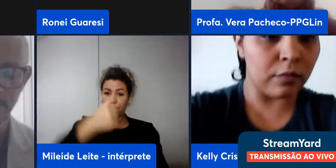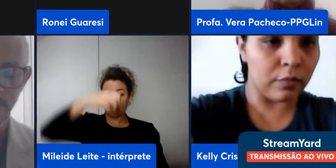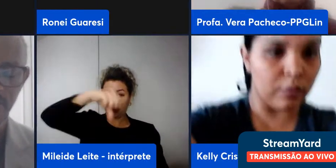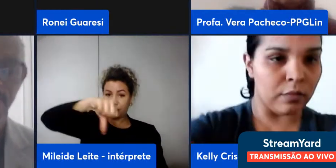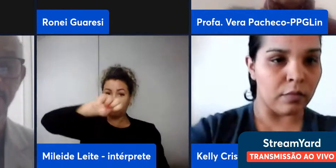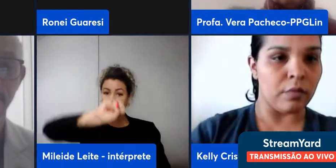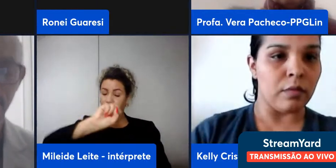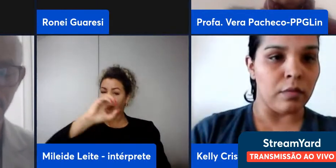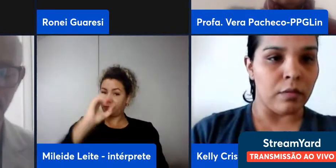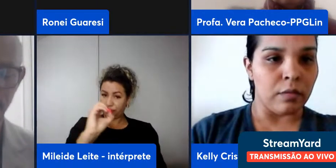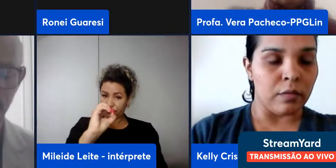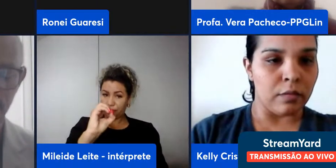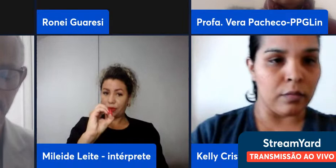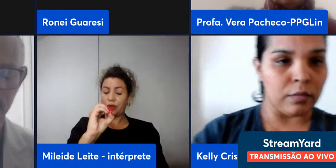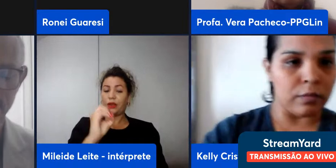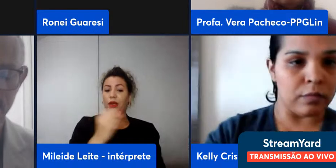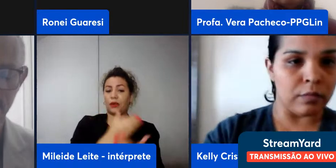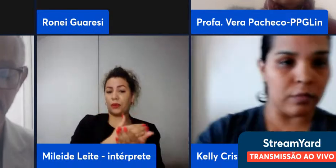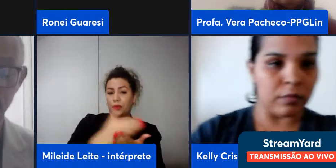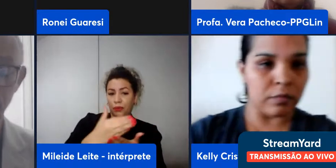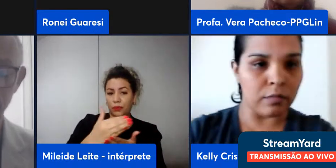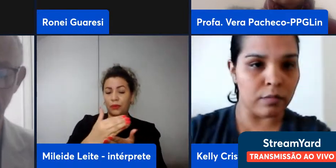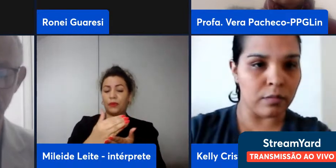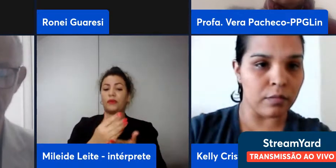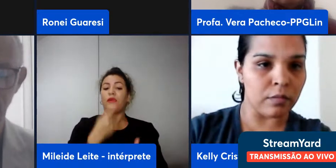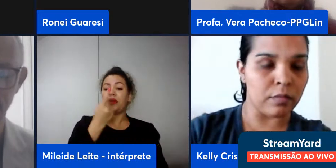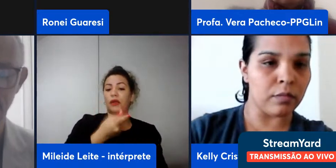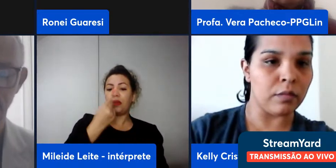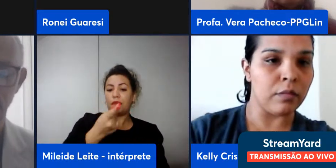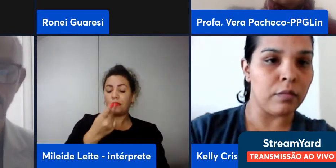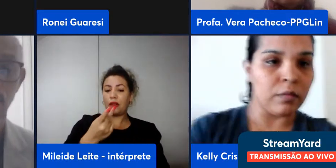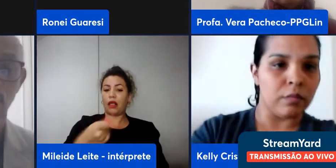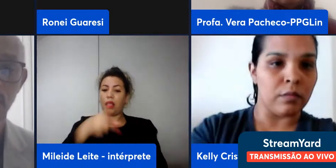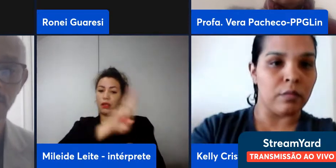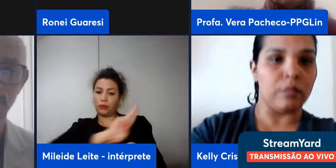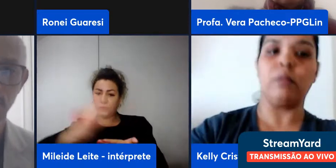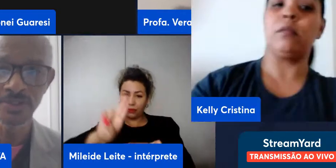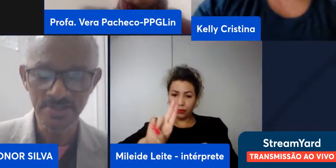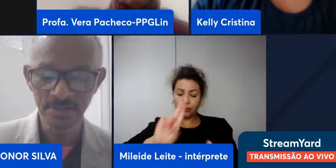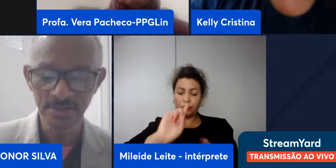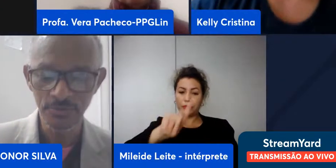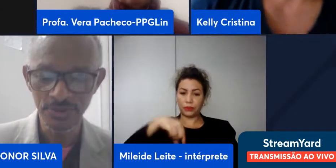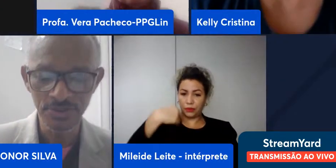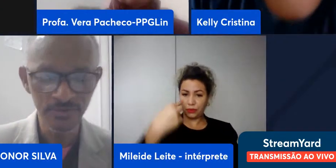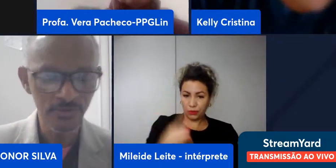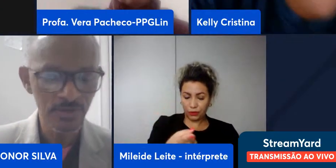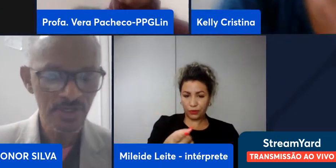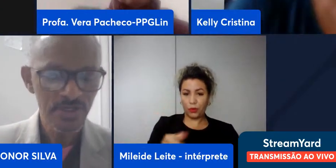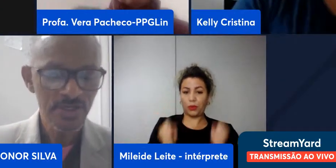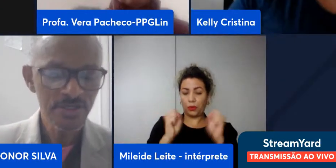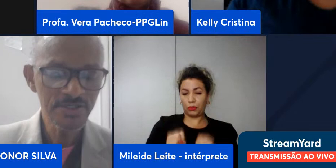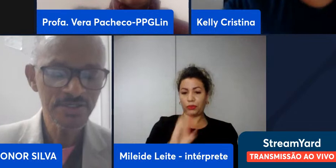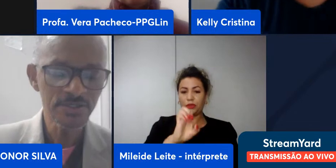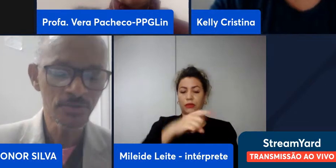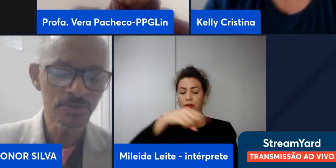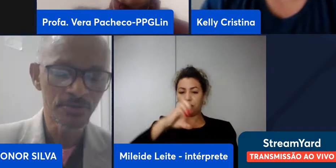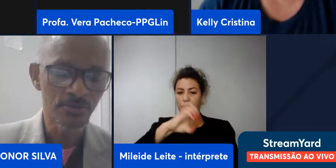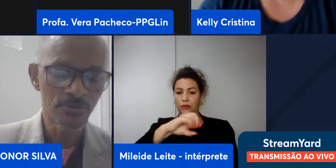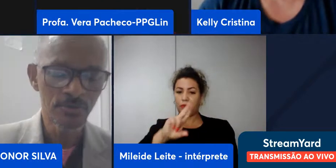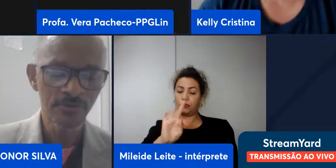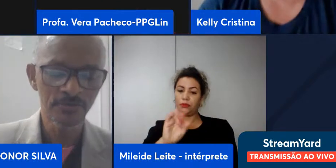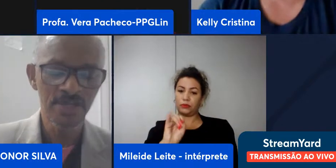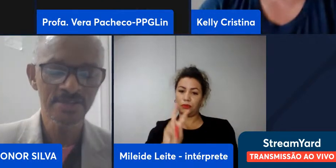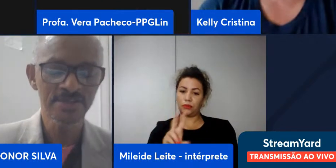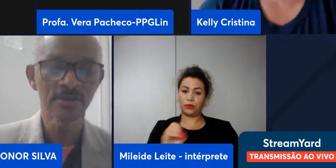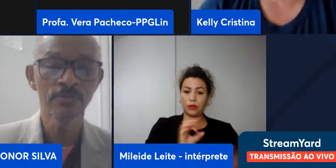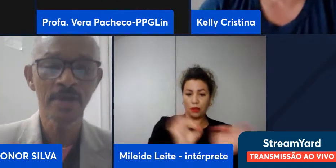1980 veio a falar-se em universidade, quando o Poder Executivo instituiu